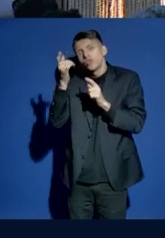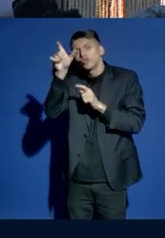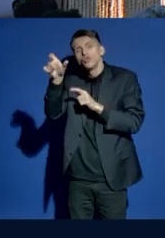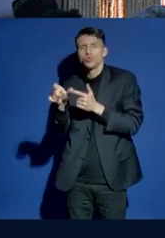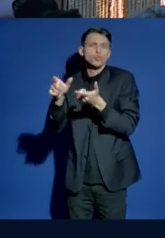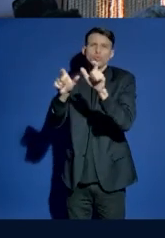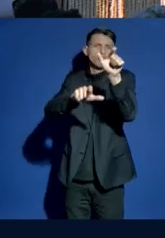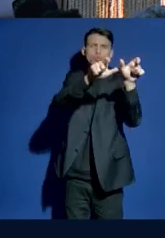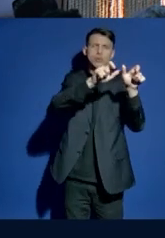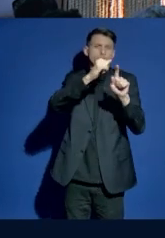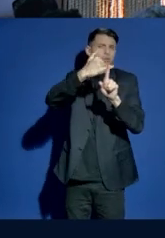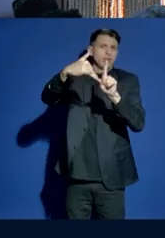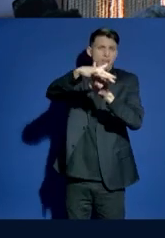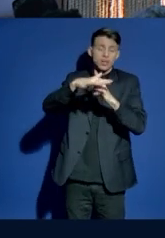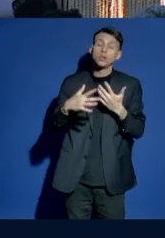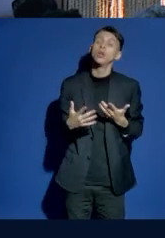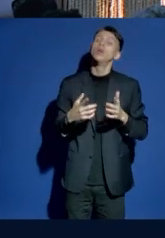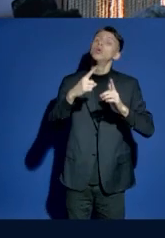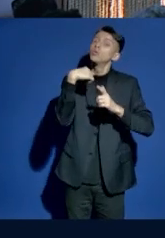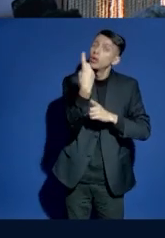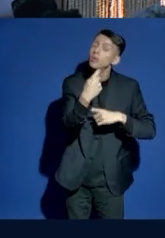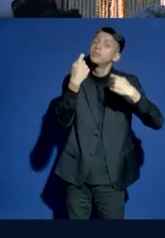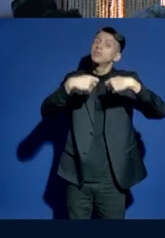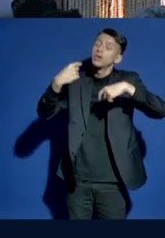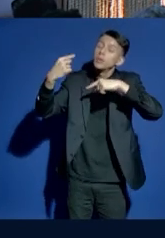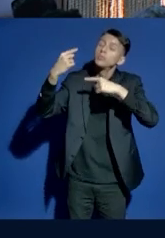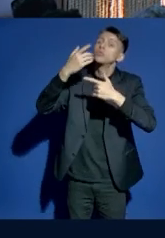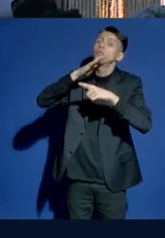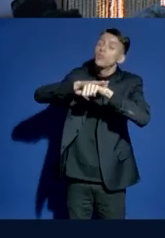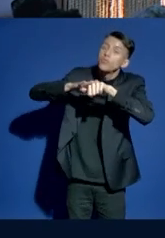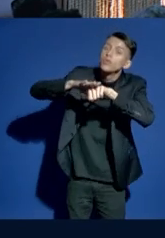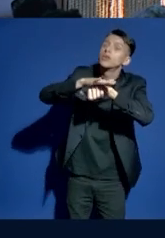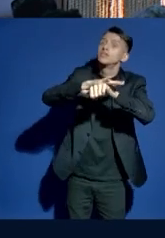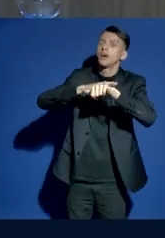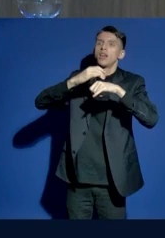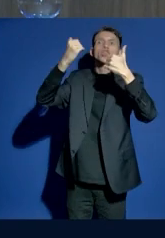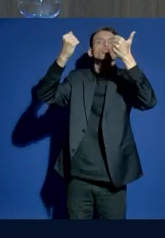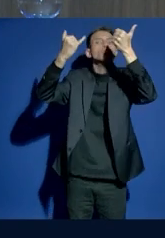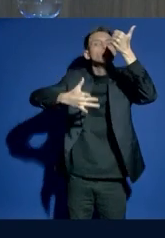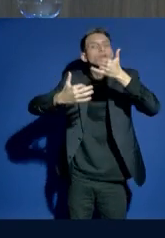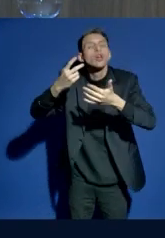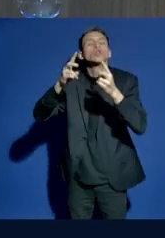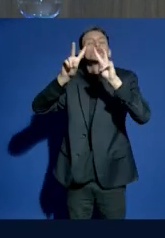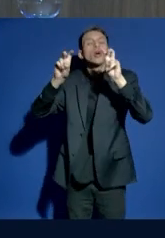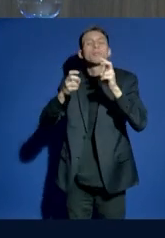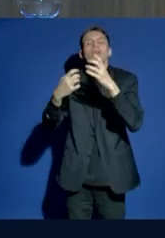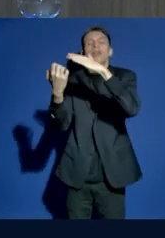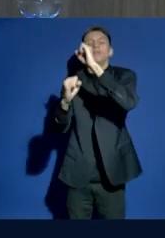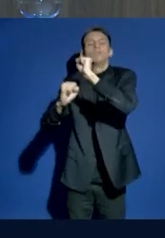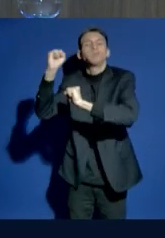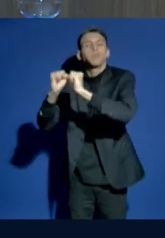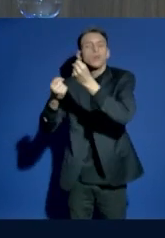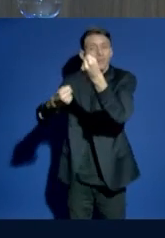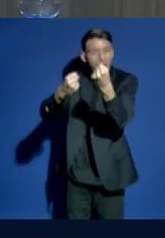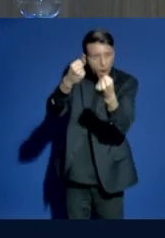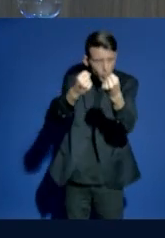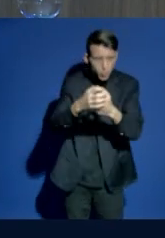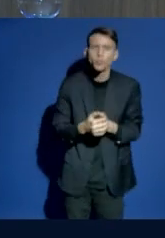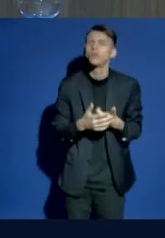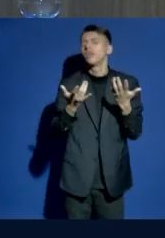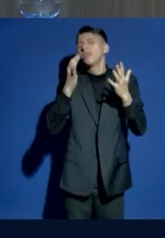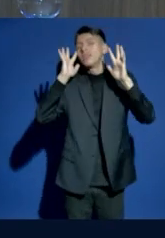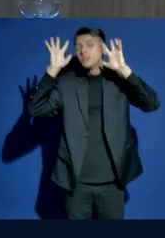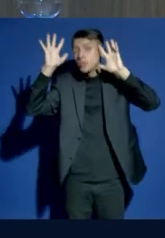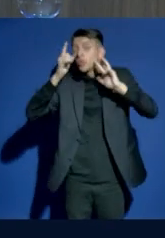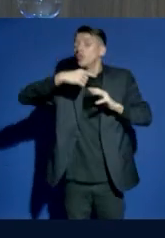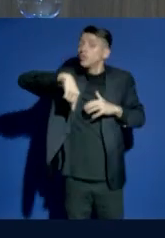visão, fortalecer um diálogo com a indústria automotiva. Nós precisamos trabalhar, a produção dos